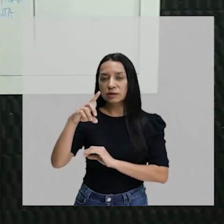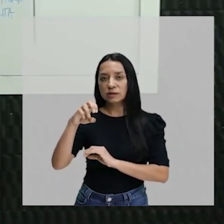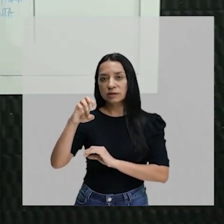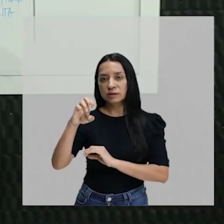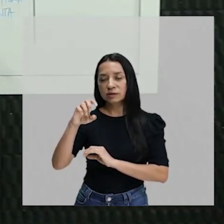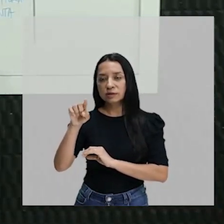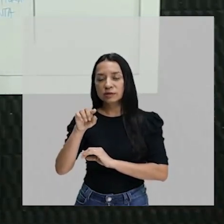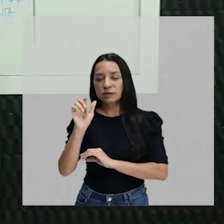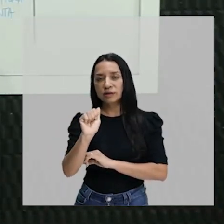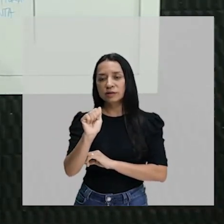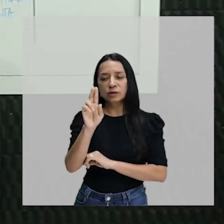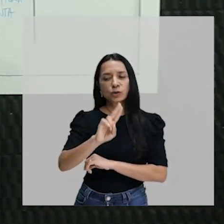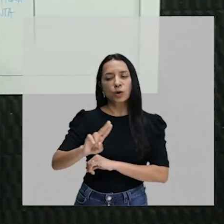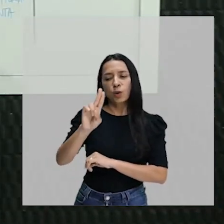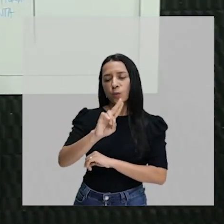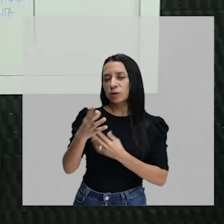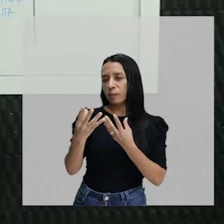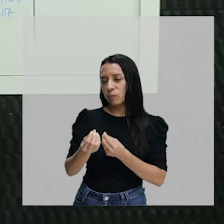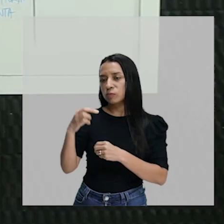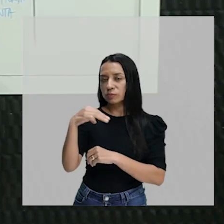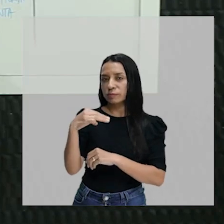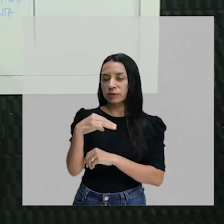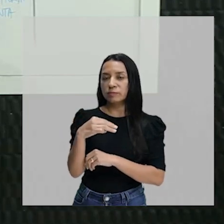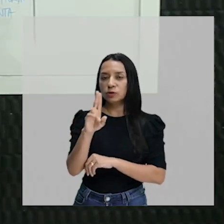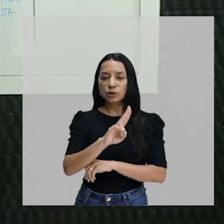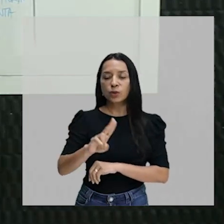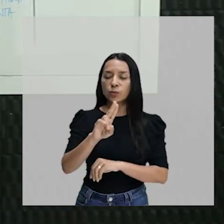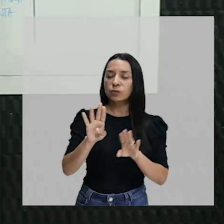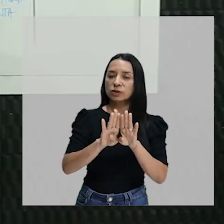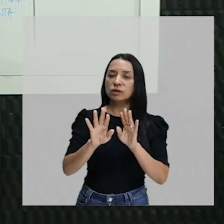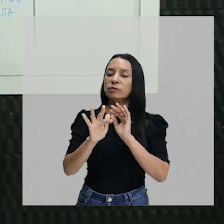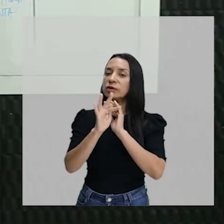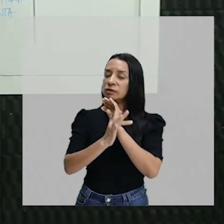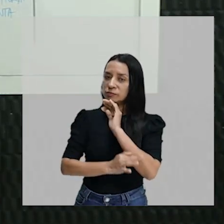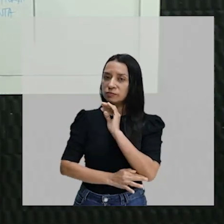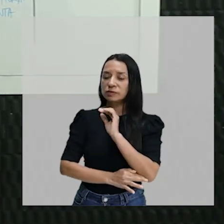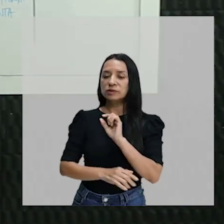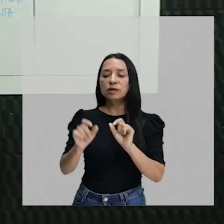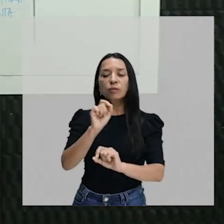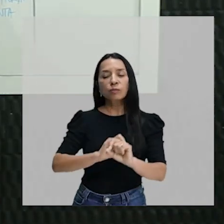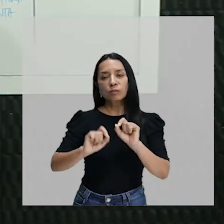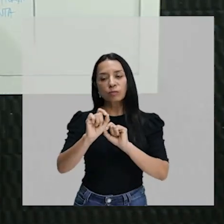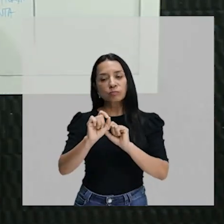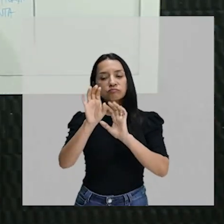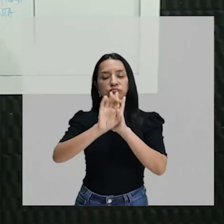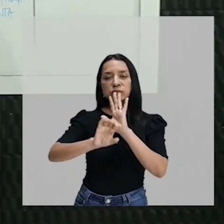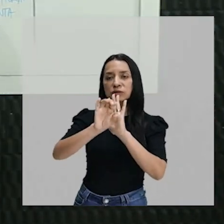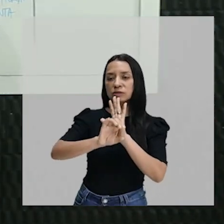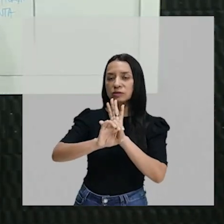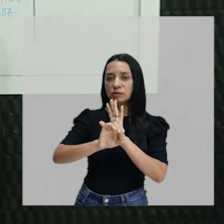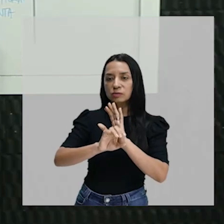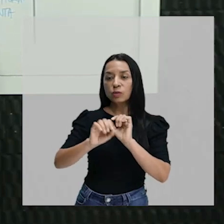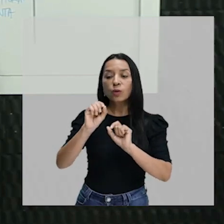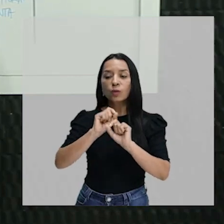né você usa bastante essa expressão na matemática se usa também na física né então qual o conceito que que é